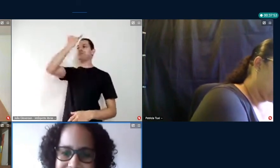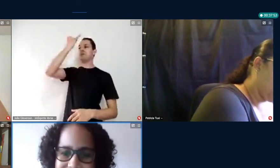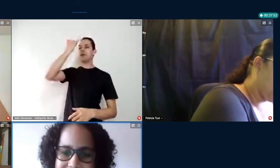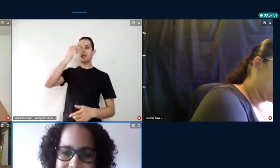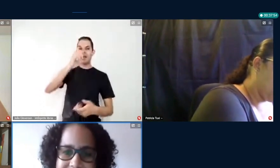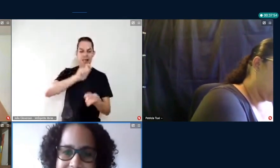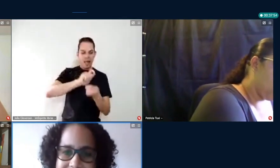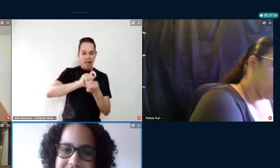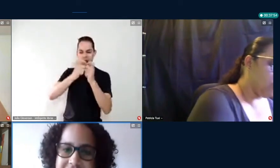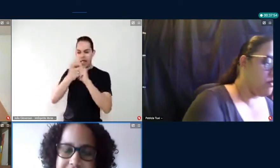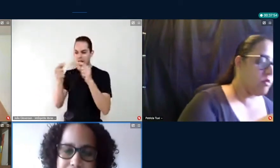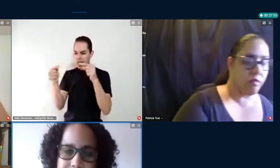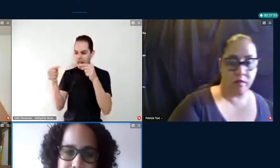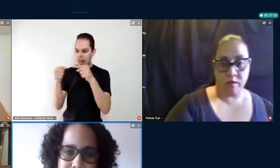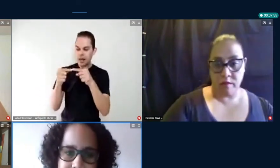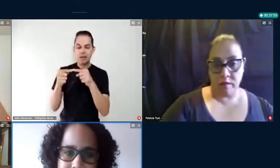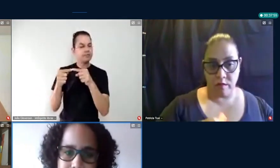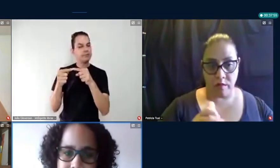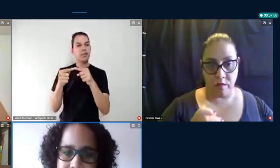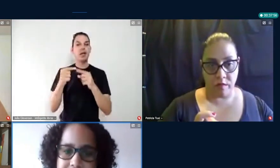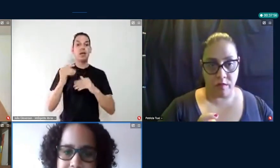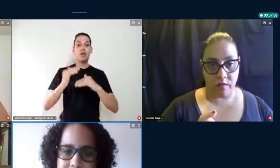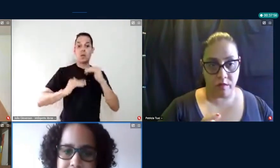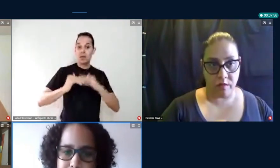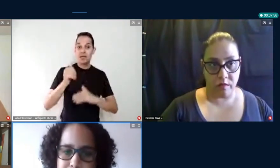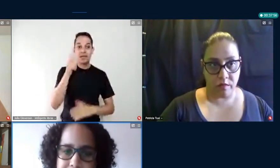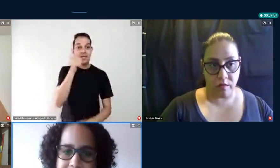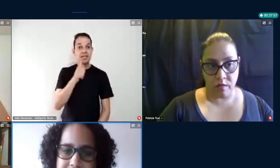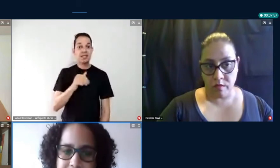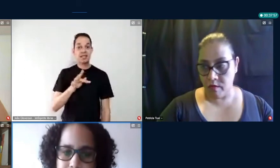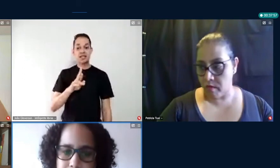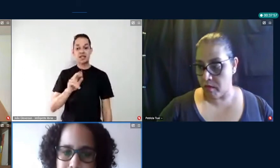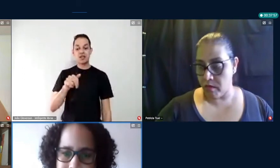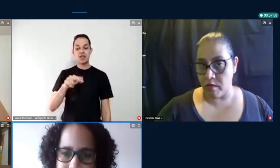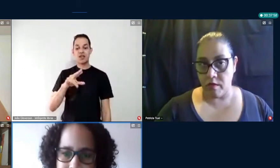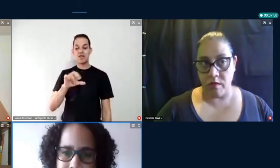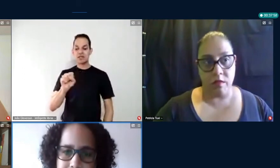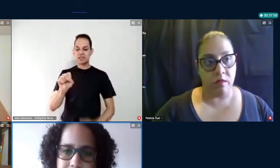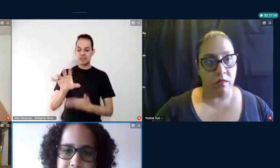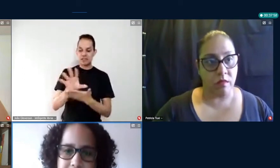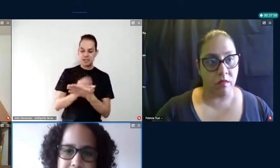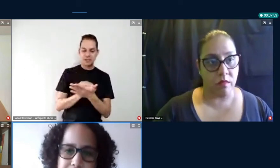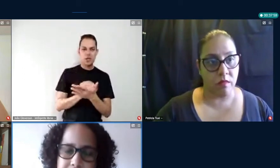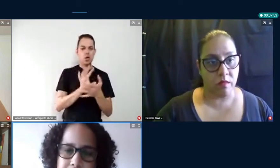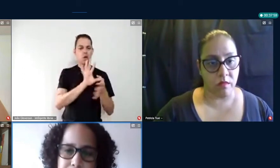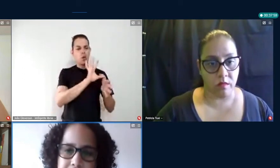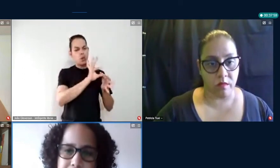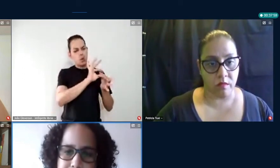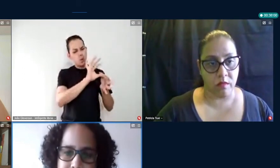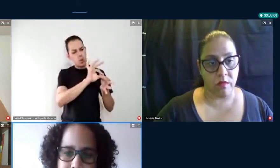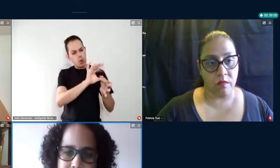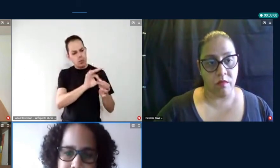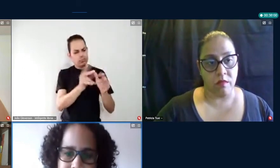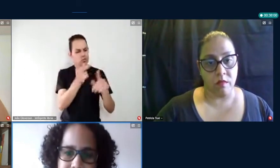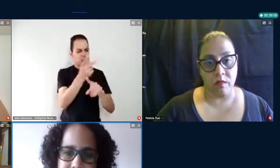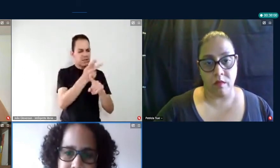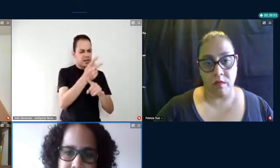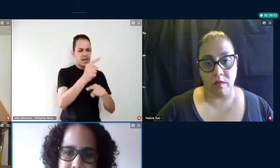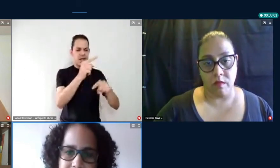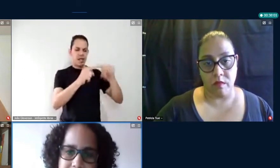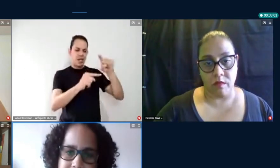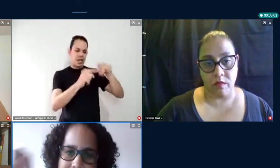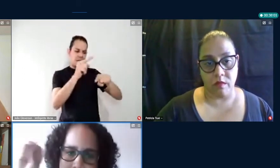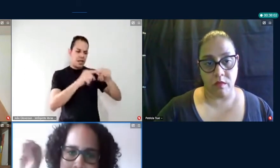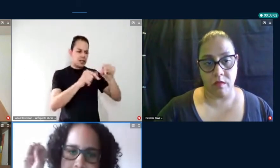Eu acho que a gente deveria fazer esse exercício que a Frances fez, né? Que é buscar dentro do contexto quais são os elementos que